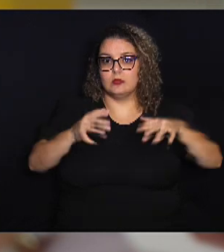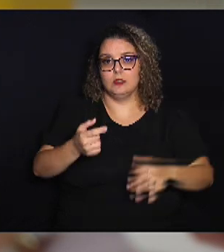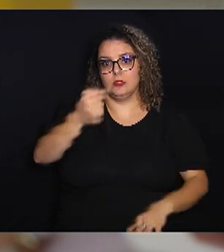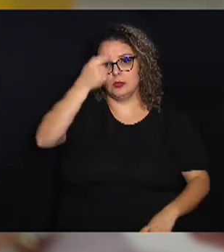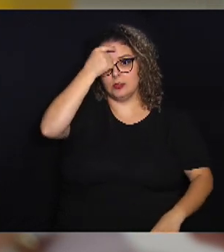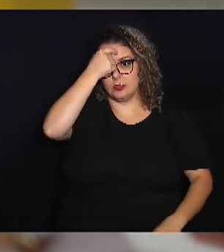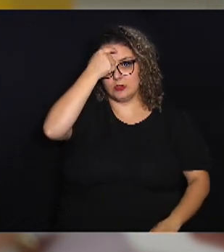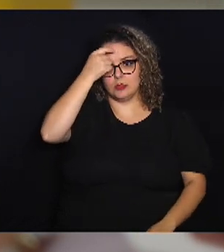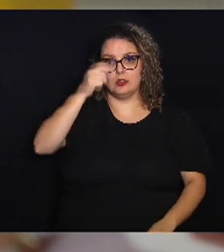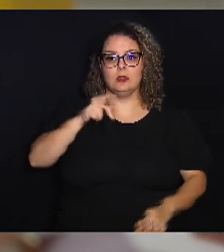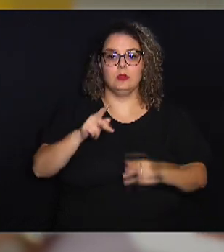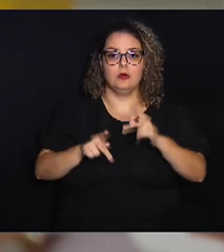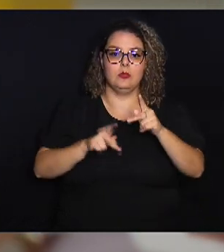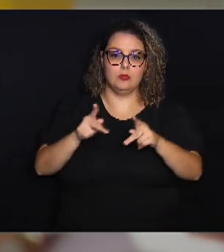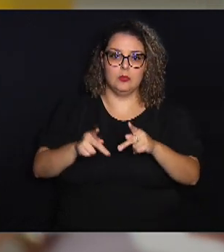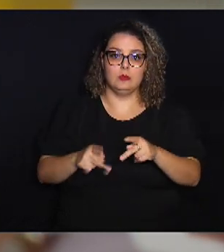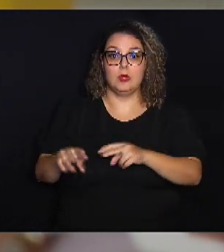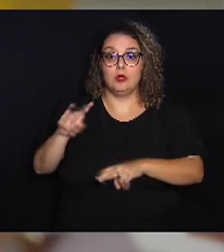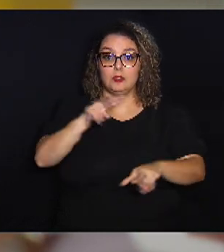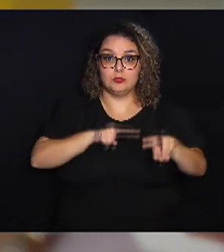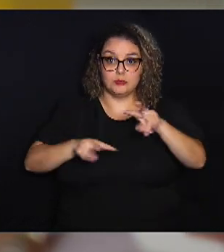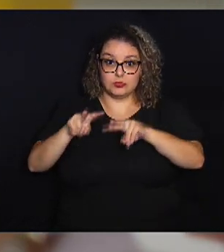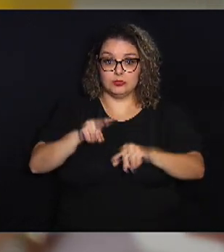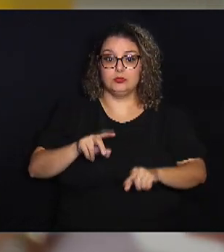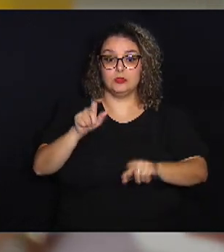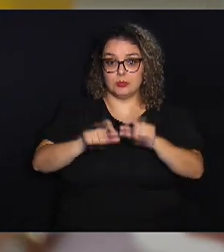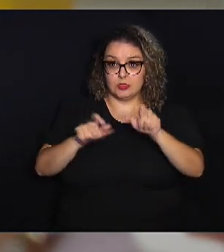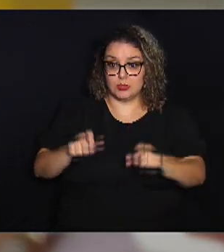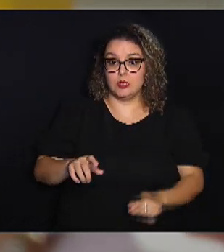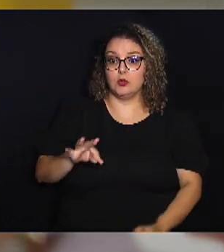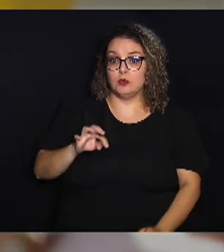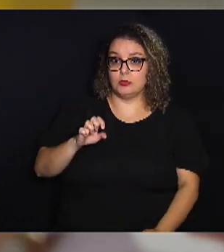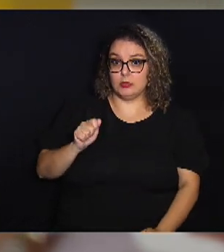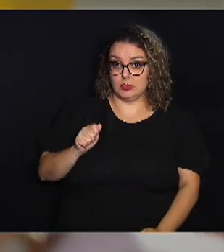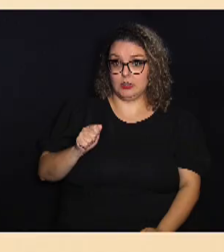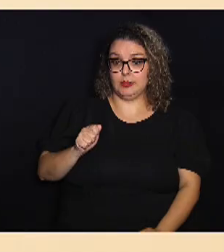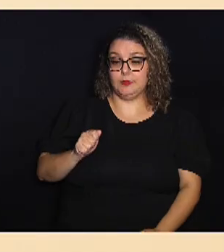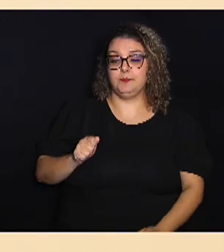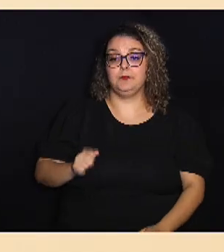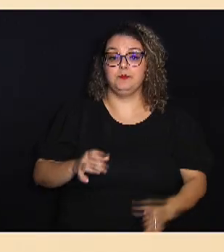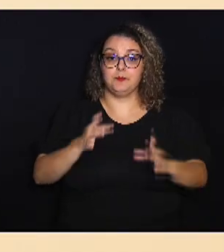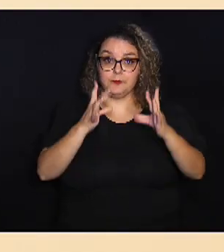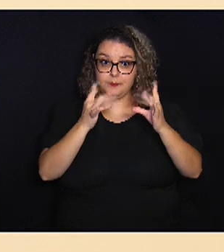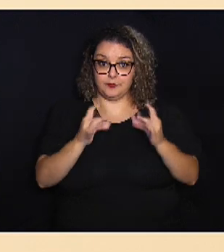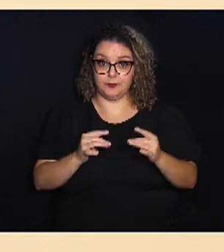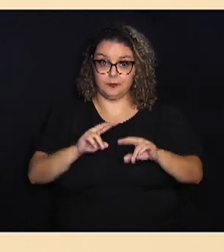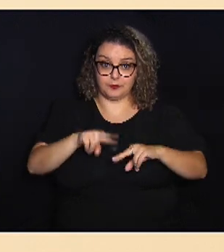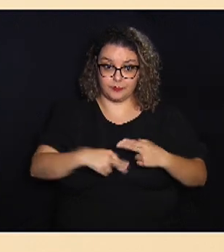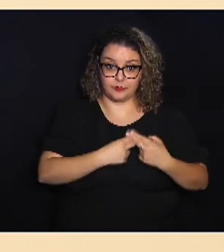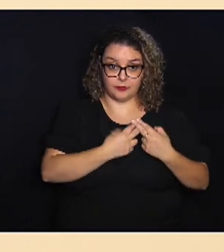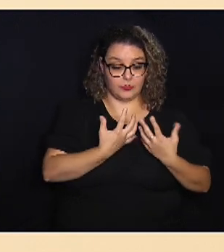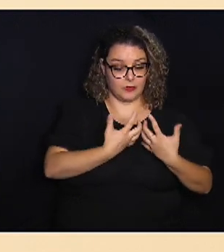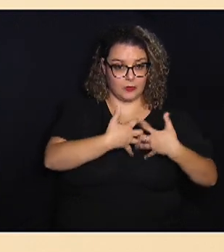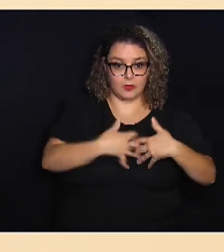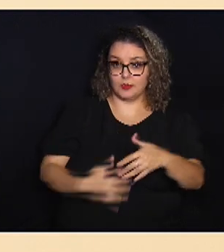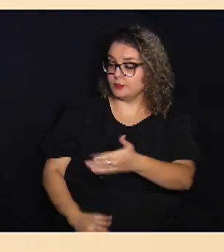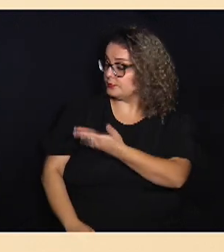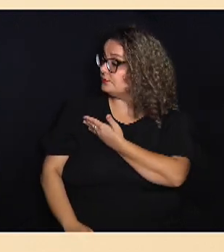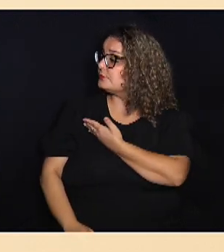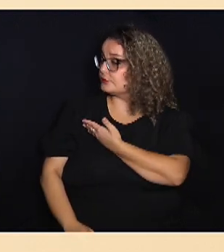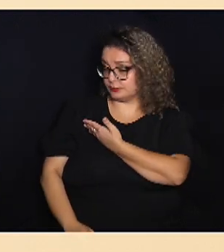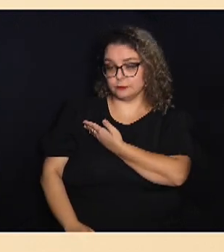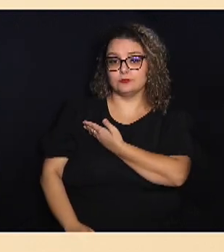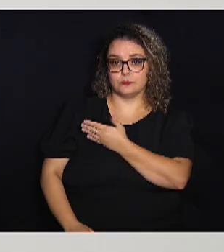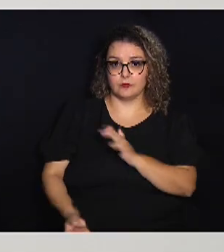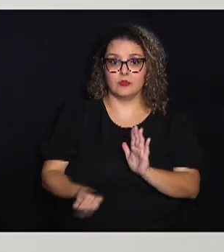conscientizar a população e dar visibilidade às pessoas com TEA e a disseminação da fita quebra-cabeça, símbolo